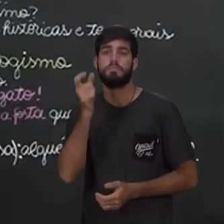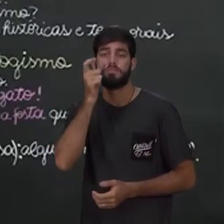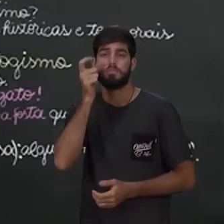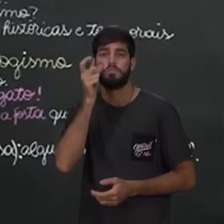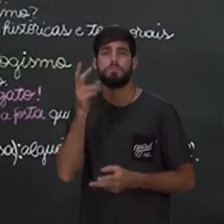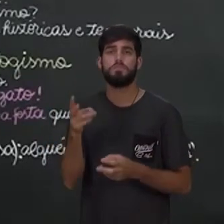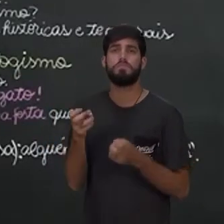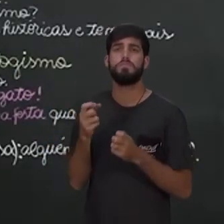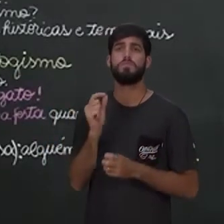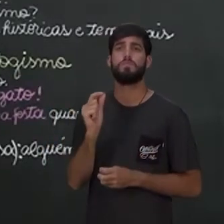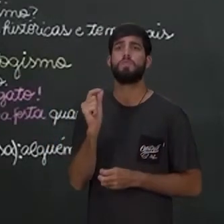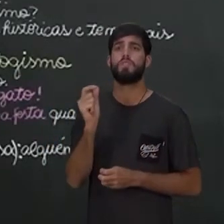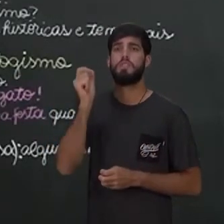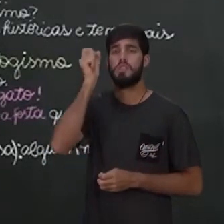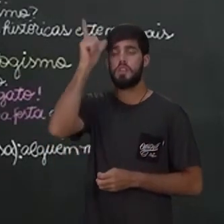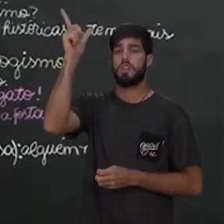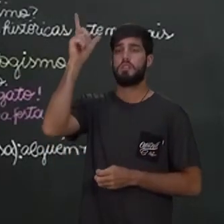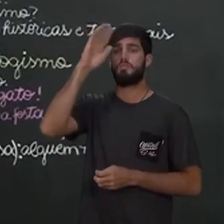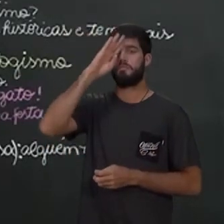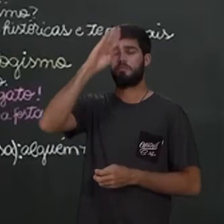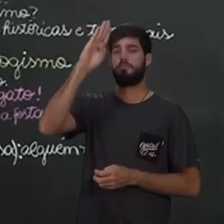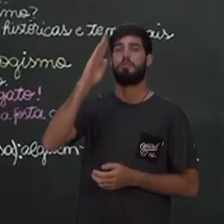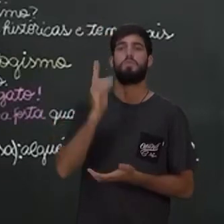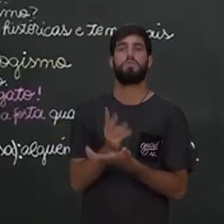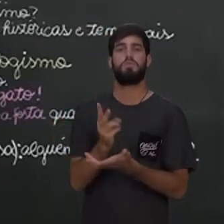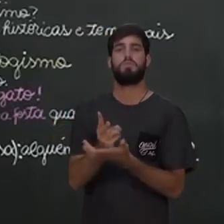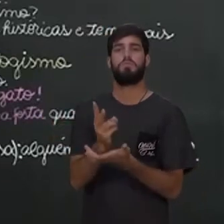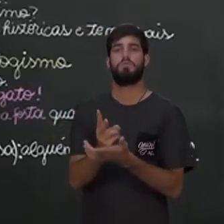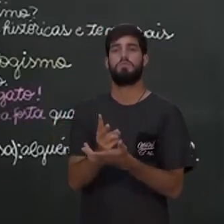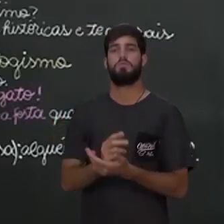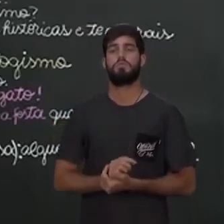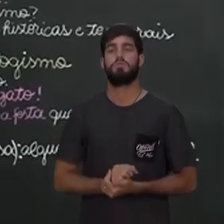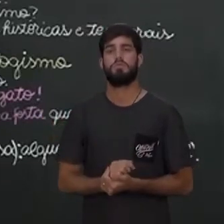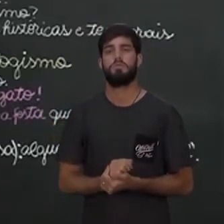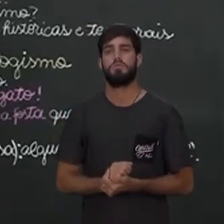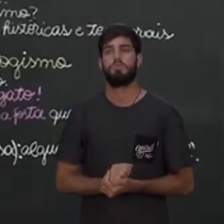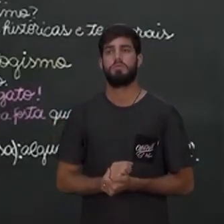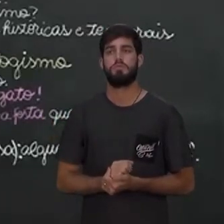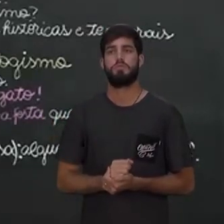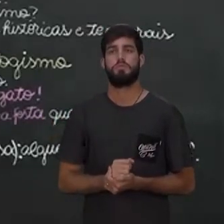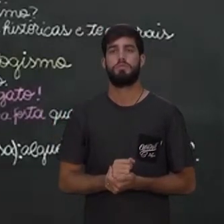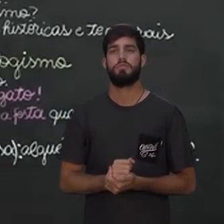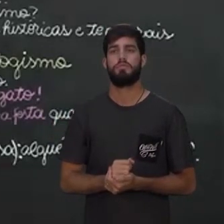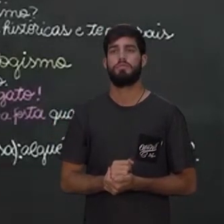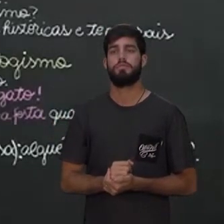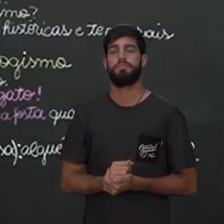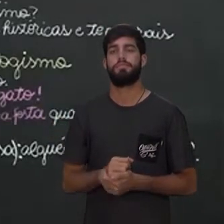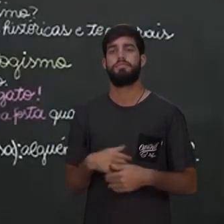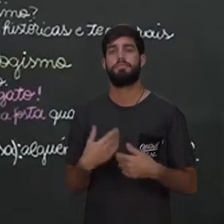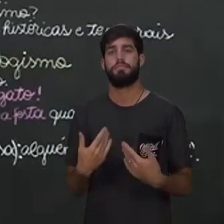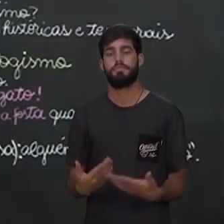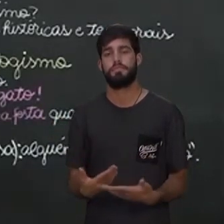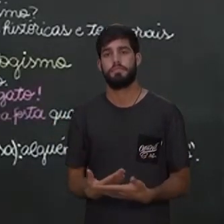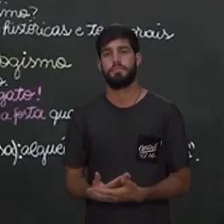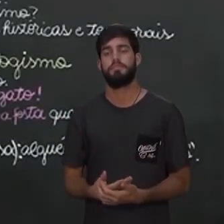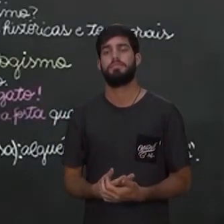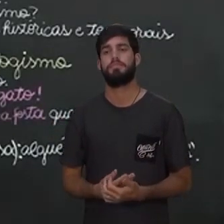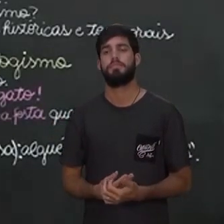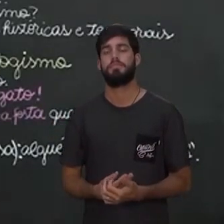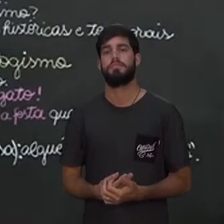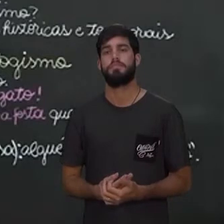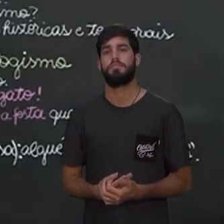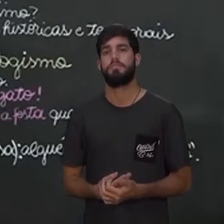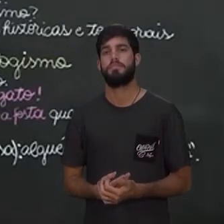que a ideia principal permanece, mas a gente faz uma adaptação até para o nosso sistema linguístico. Bom, além do estrangeirismo e